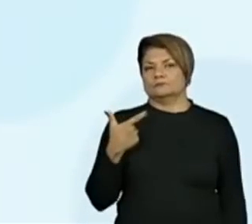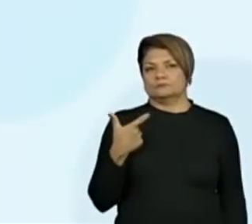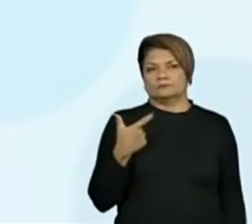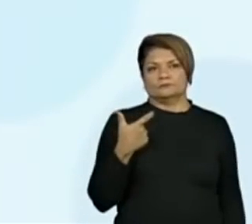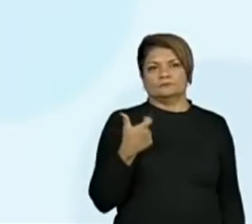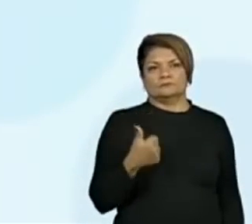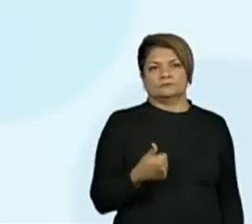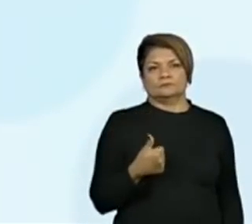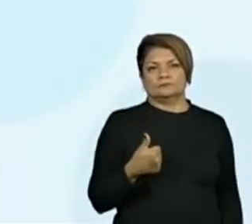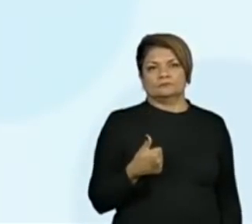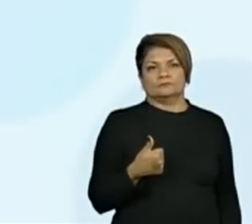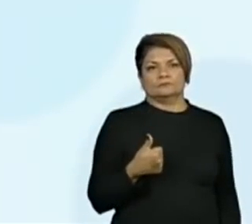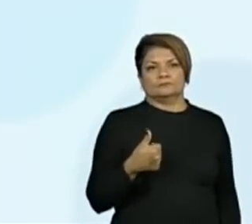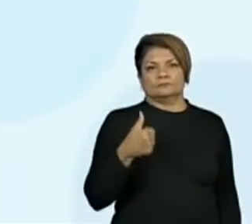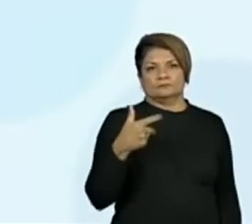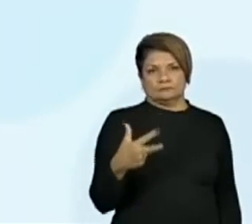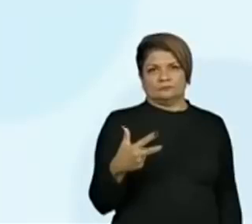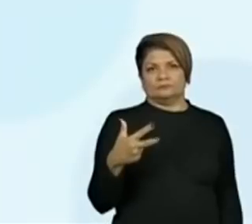Doze.